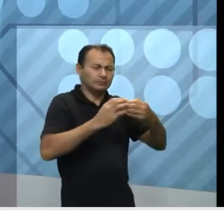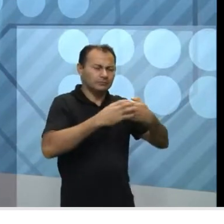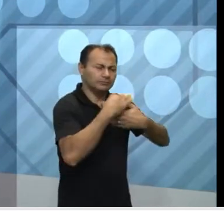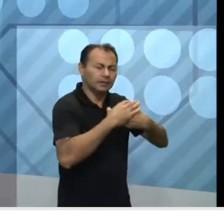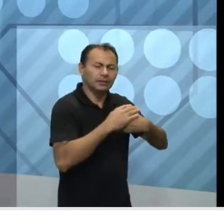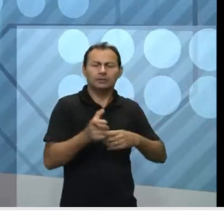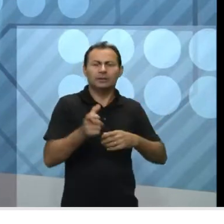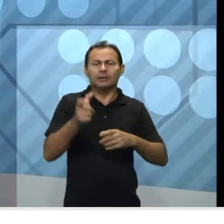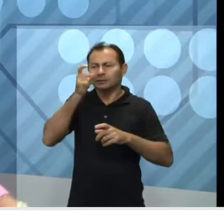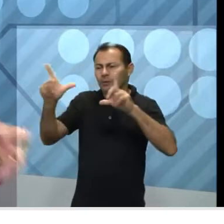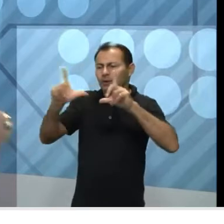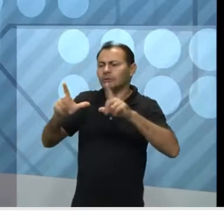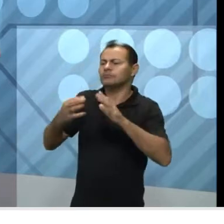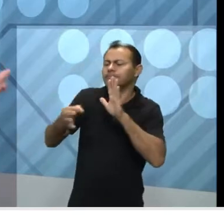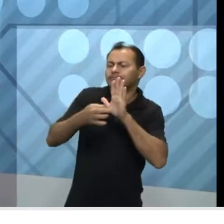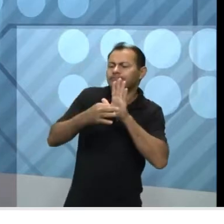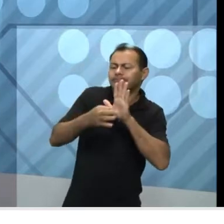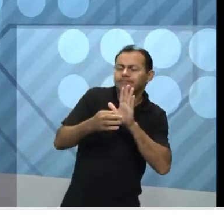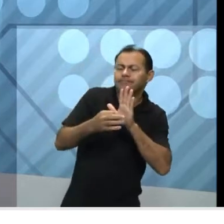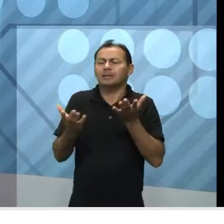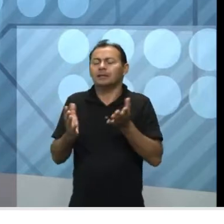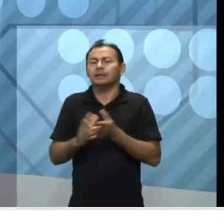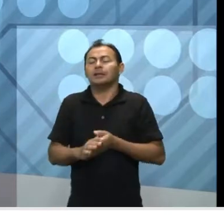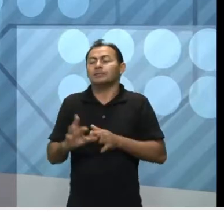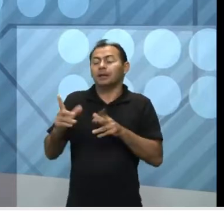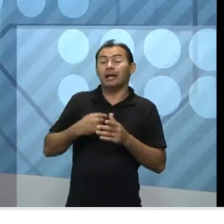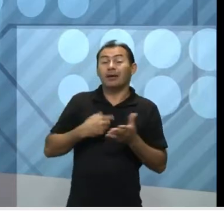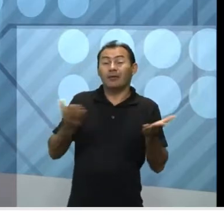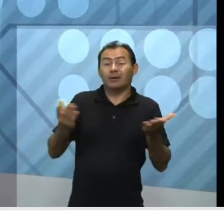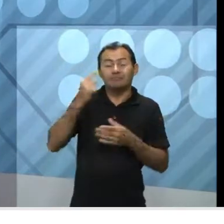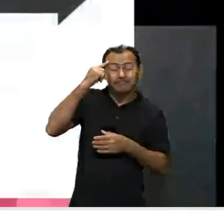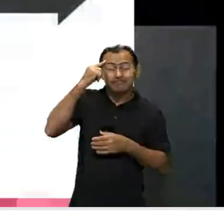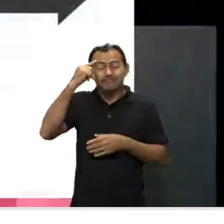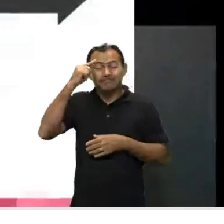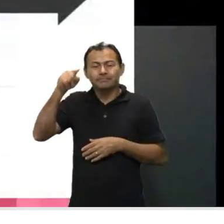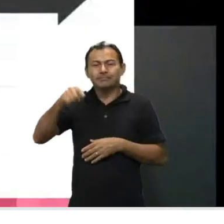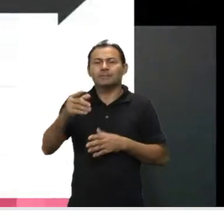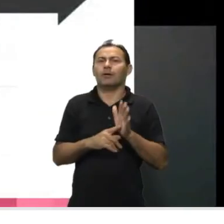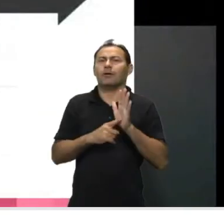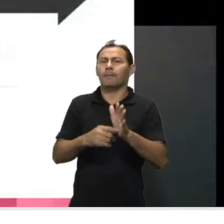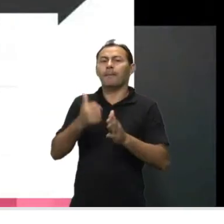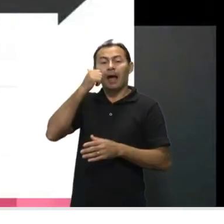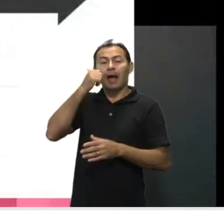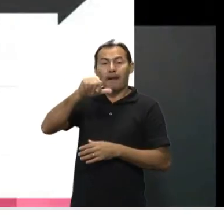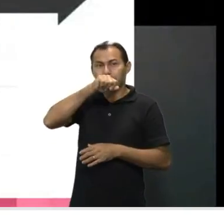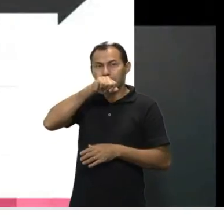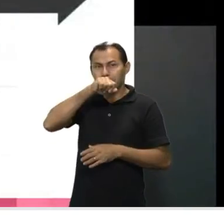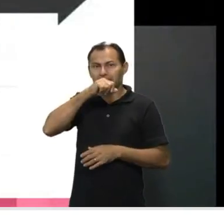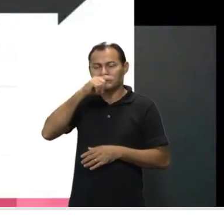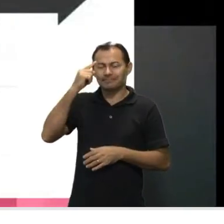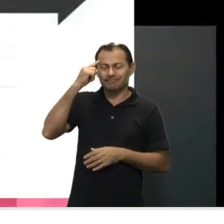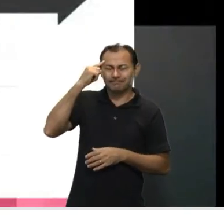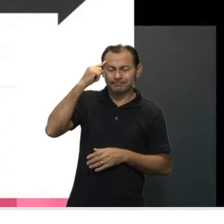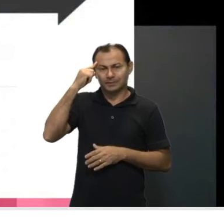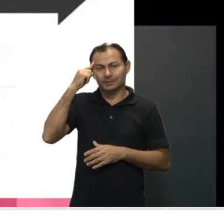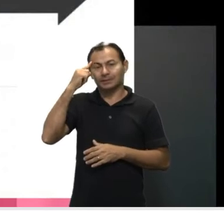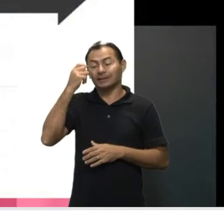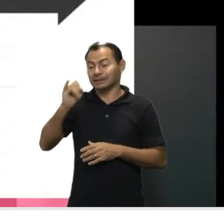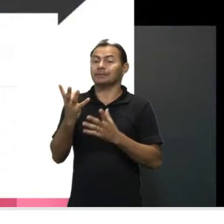qual que é a minha dúvida agora? Lá no quadro eu coloco que essa mãe está com dúvida se ela deve